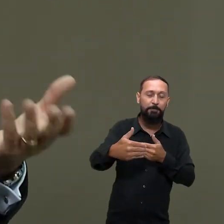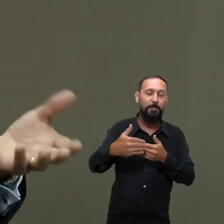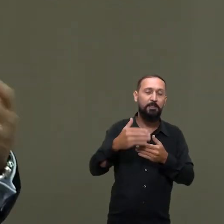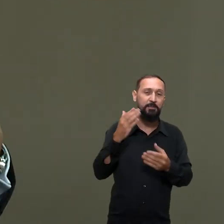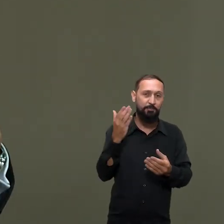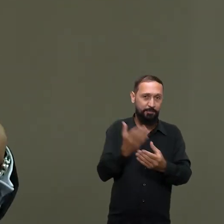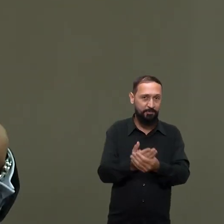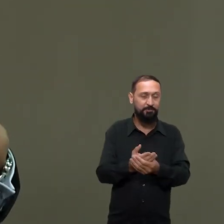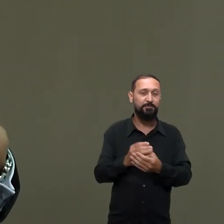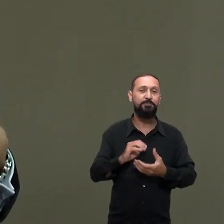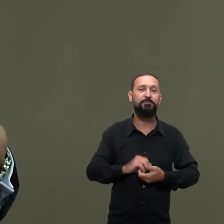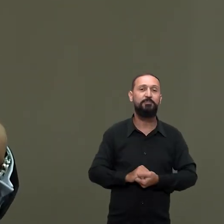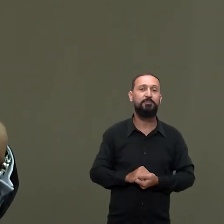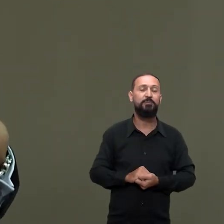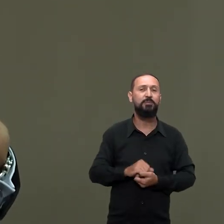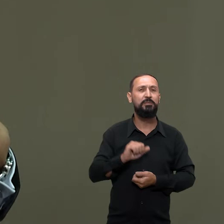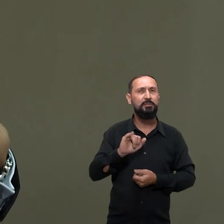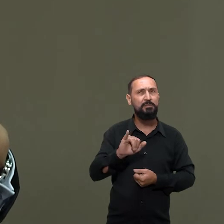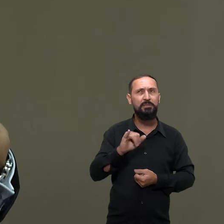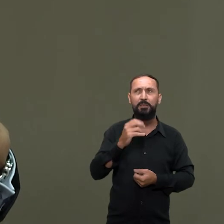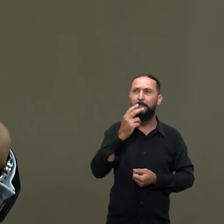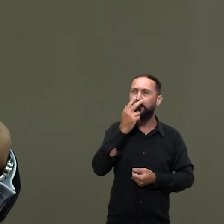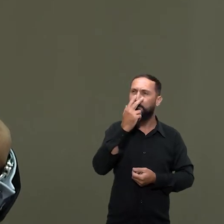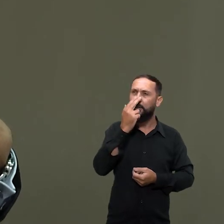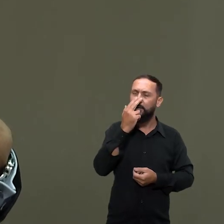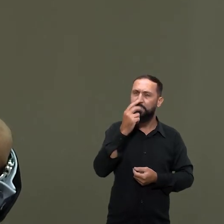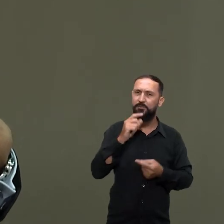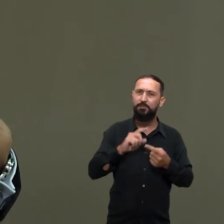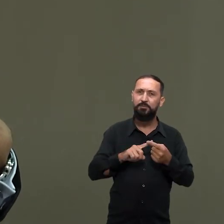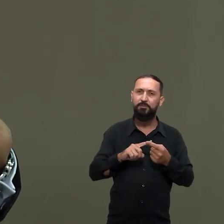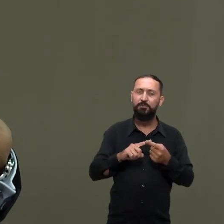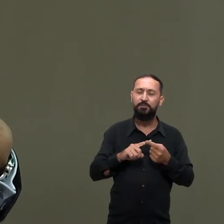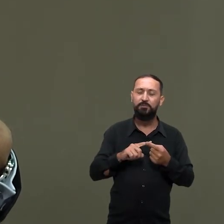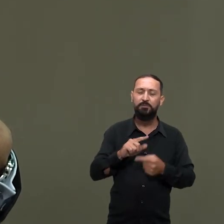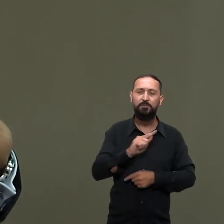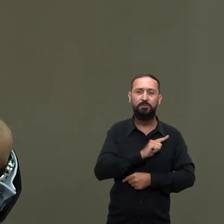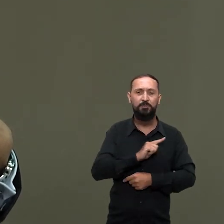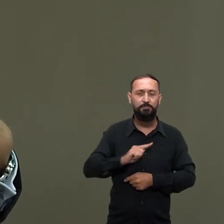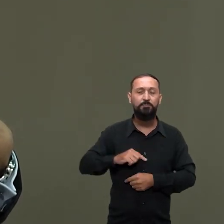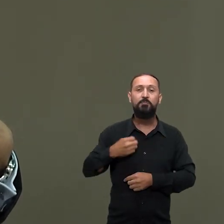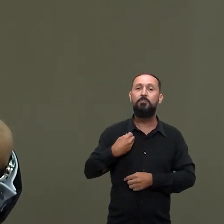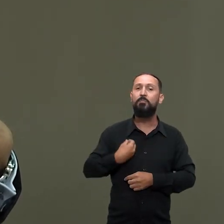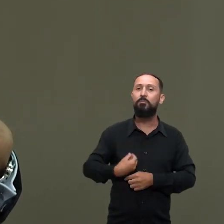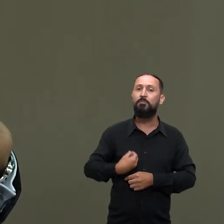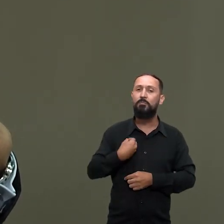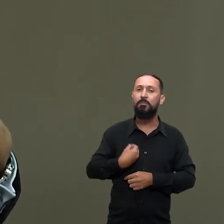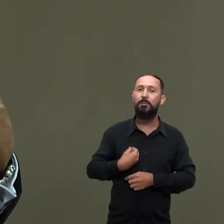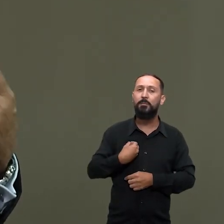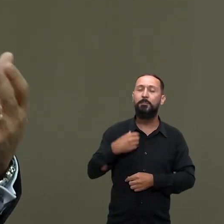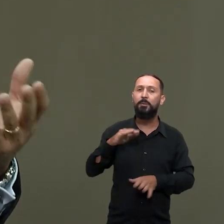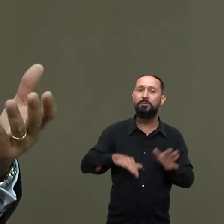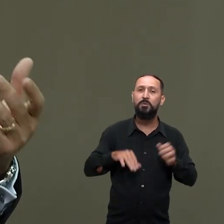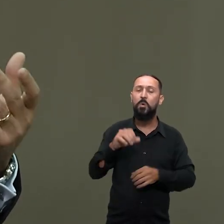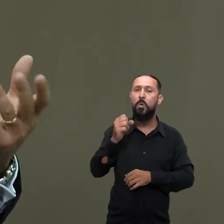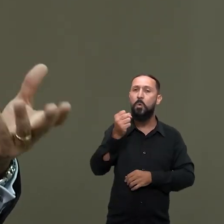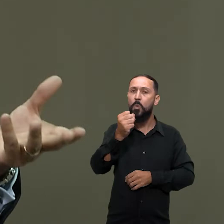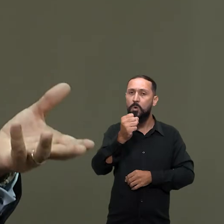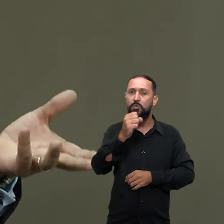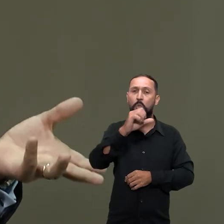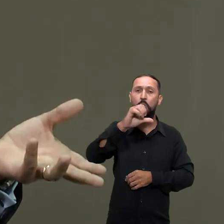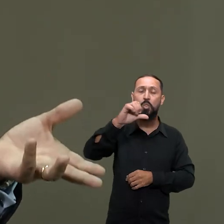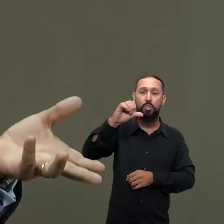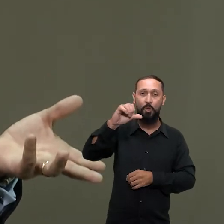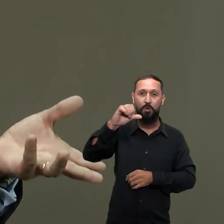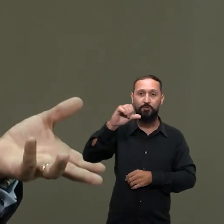de tramitação. Se não me falha a memória, os governadores participaram de mais ou menos umas 8 ou